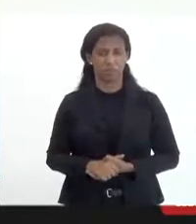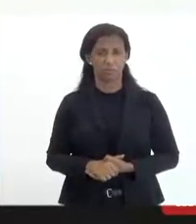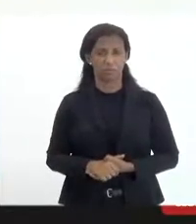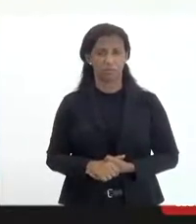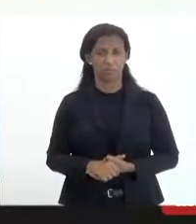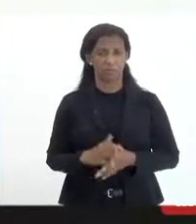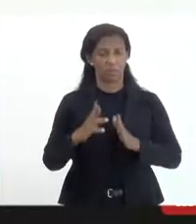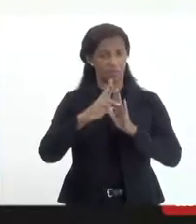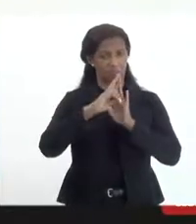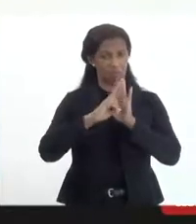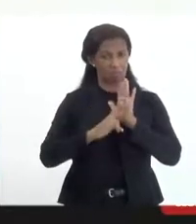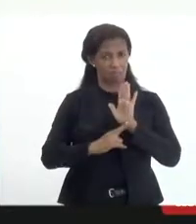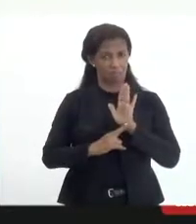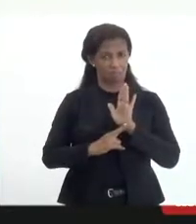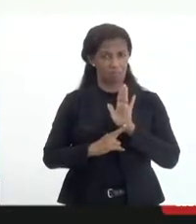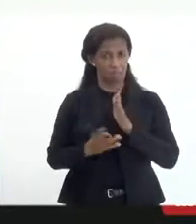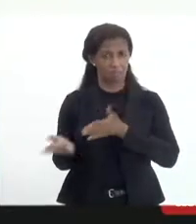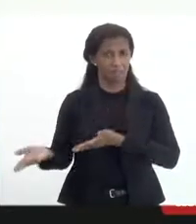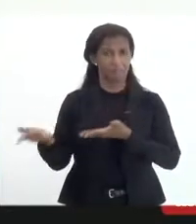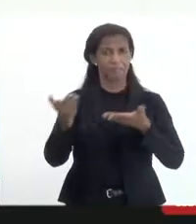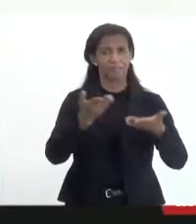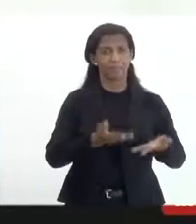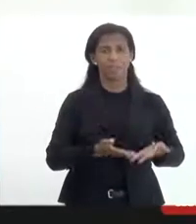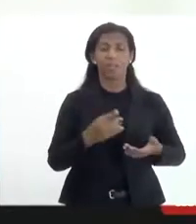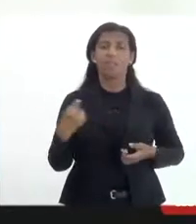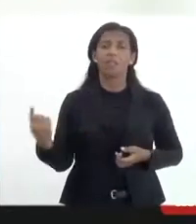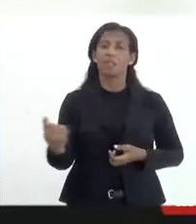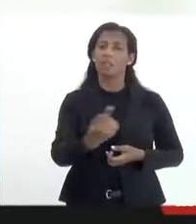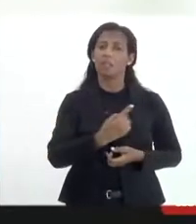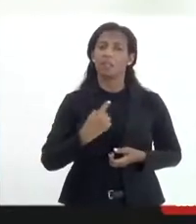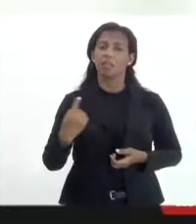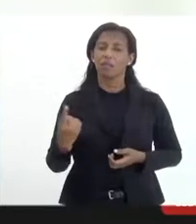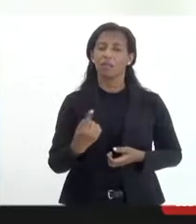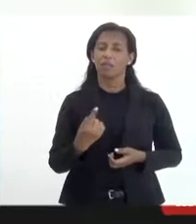a regra passa a ser que nós somos